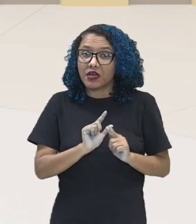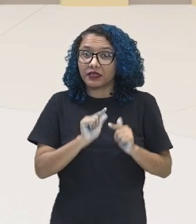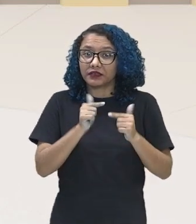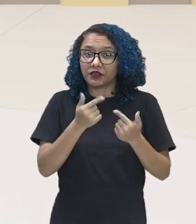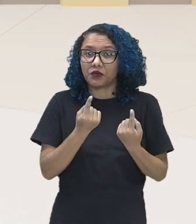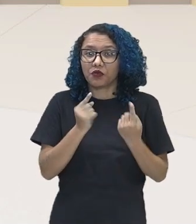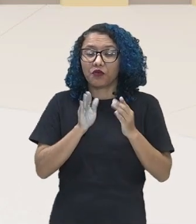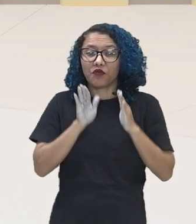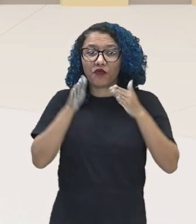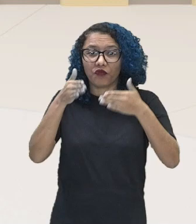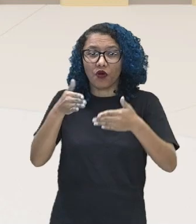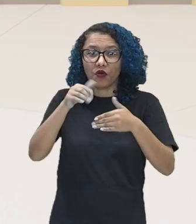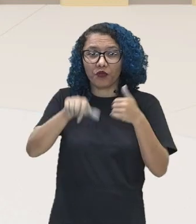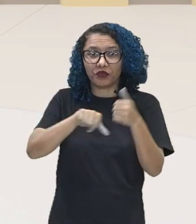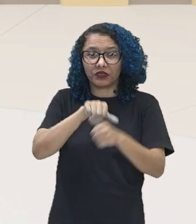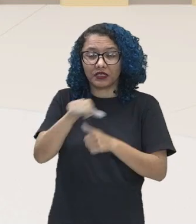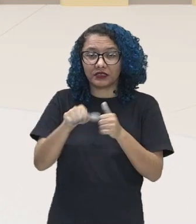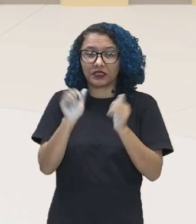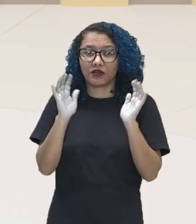mudança global